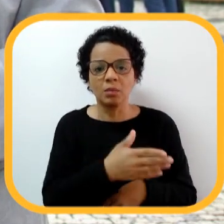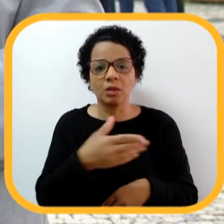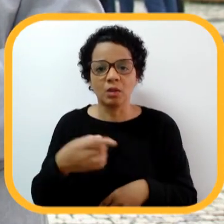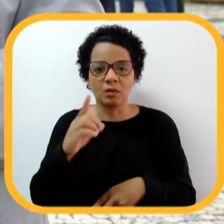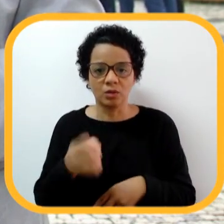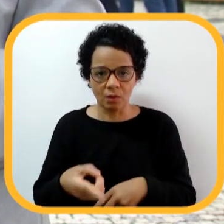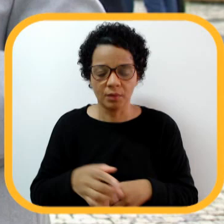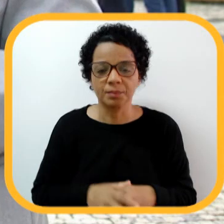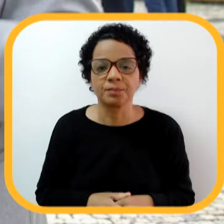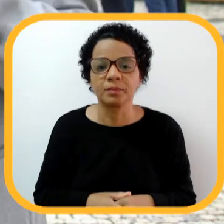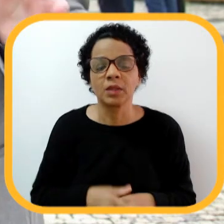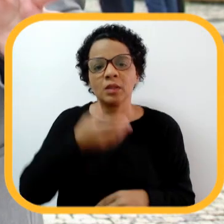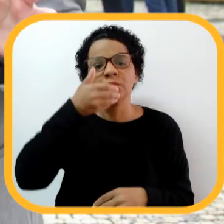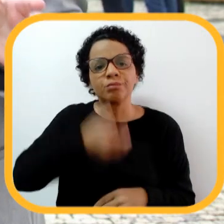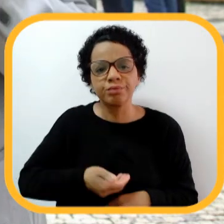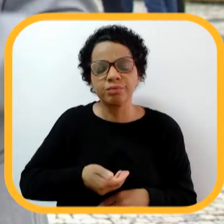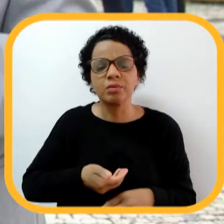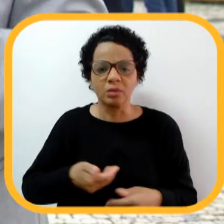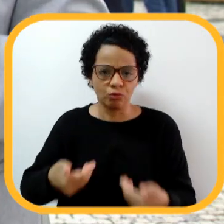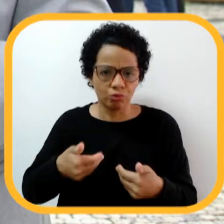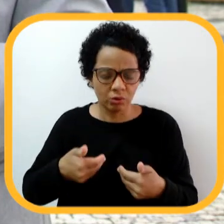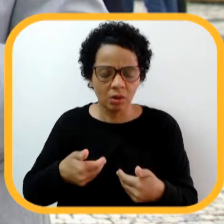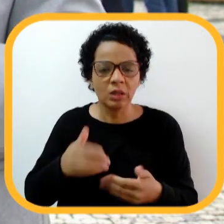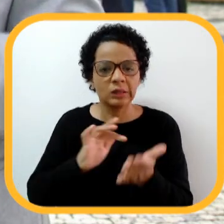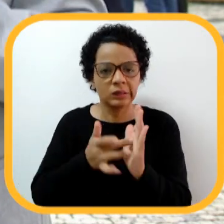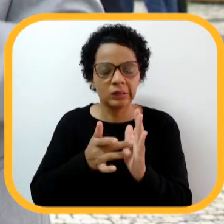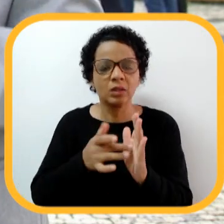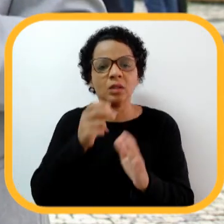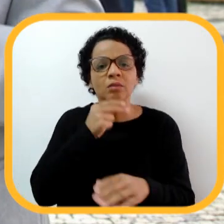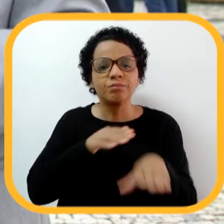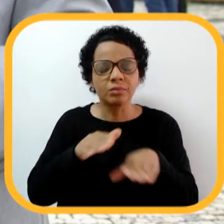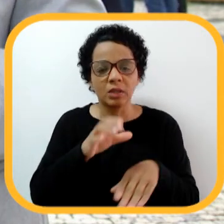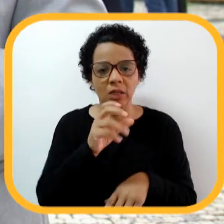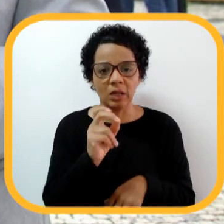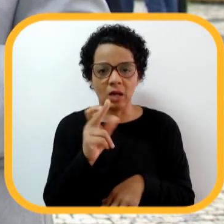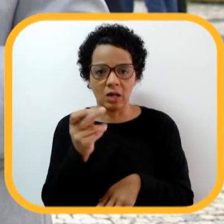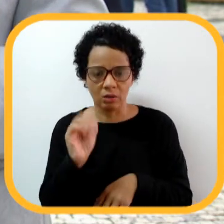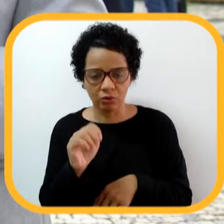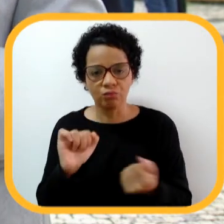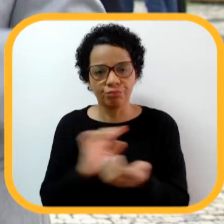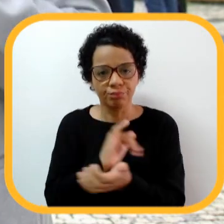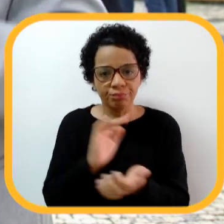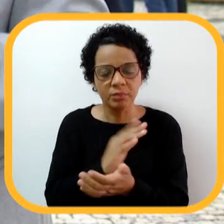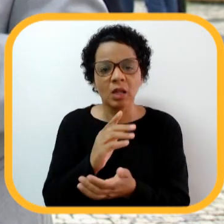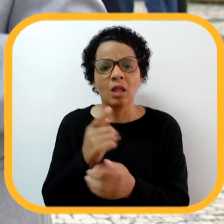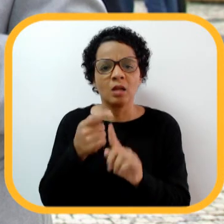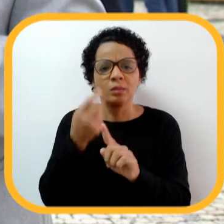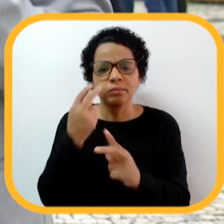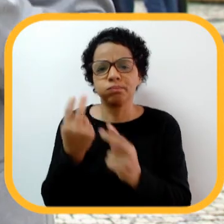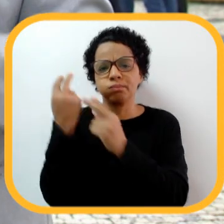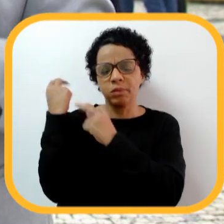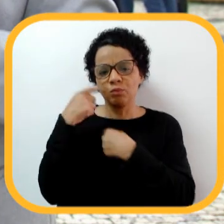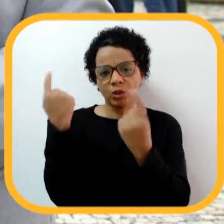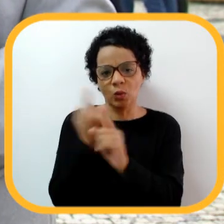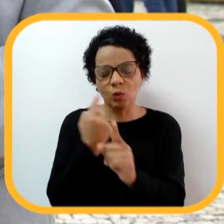de 1969. Com a ajuda do especialista em engenharia sísmica Carlos Sousa Oliveira, o repórter A2 viajou no tempo para te mostrar